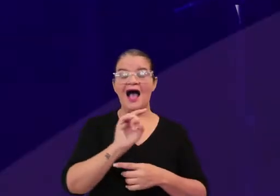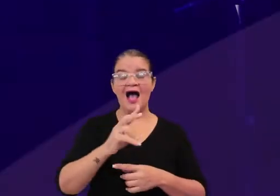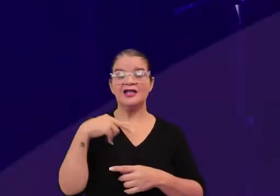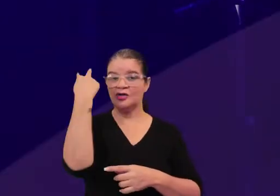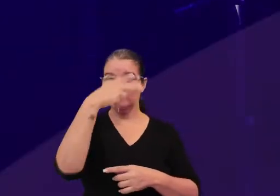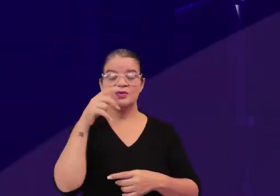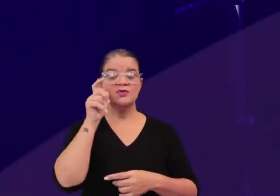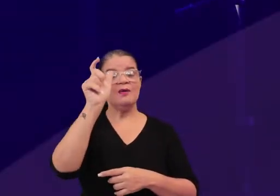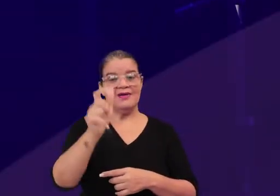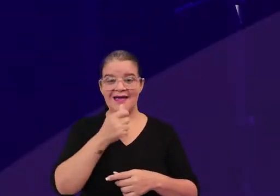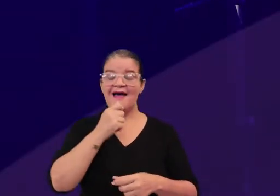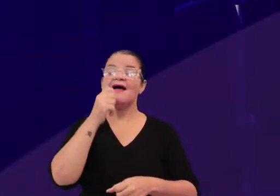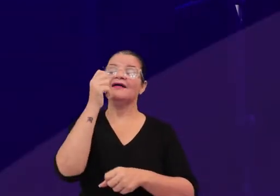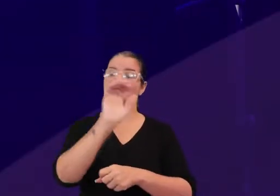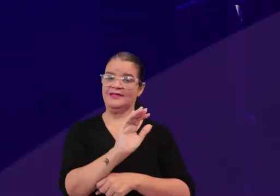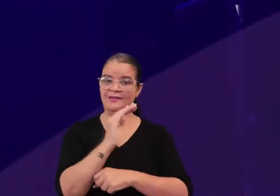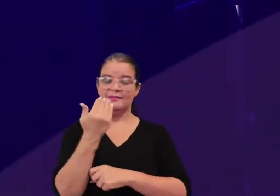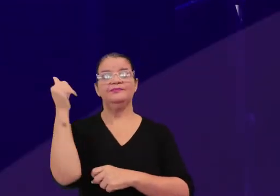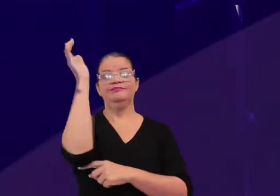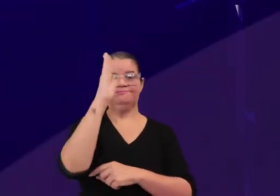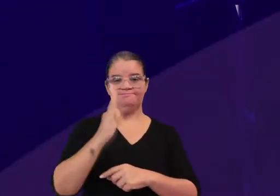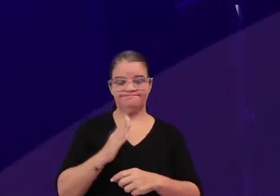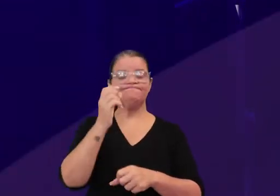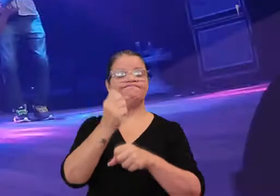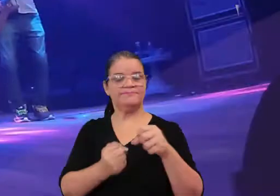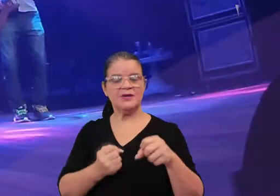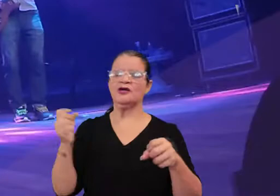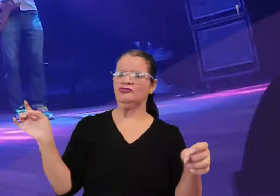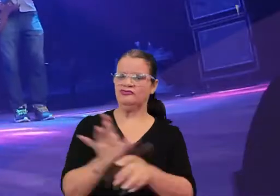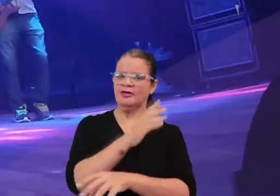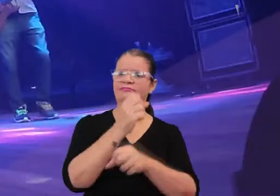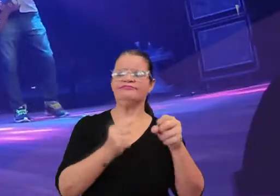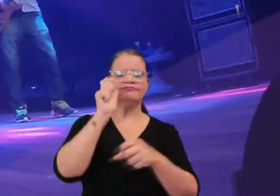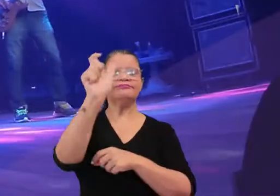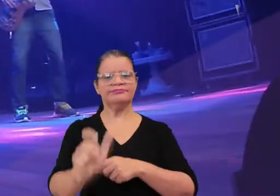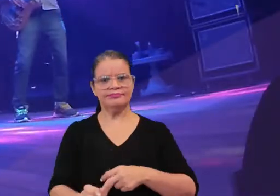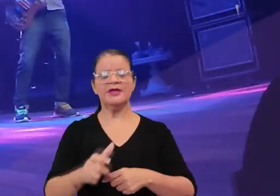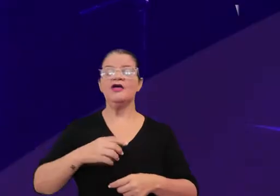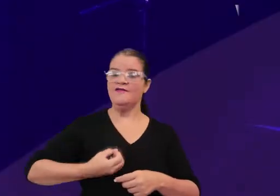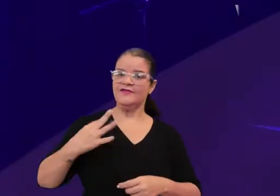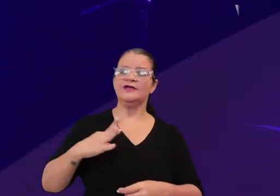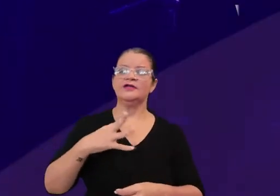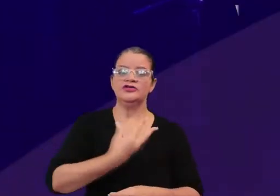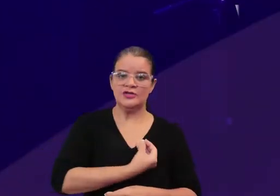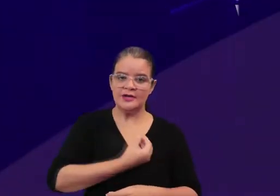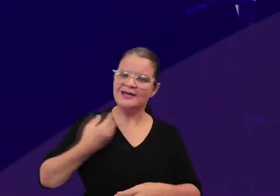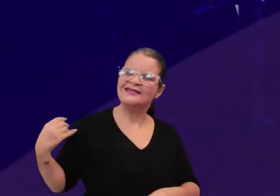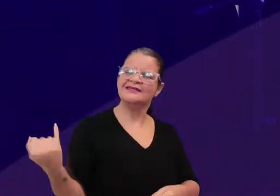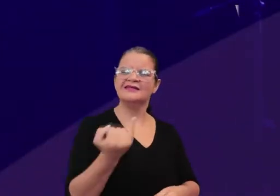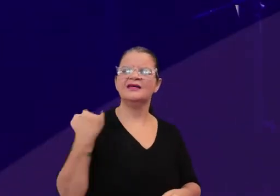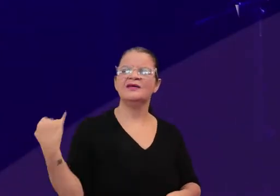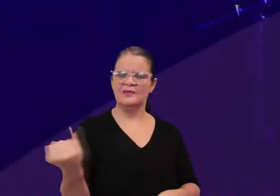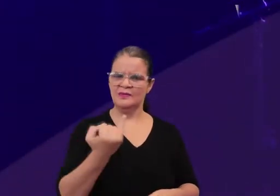A cada 2 horas, uma mulher ainda é assassinada no Brasil. Chega de feminicídio. Vidas